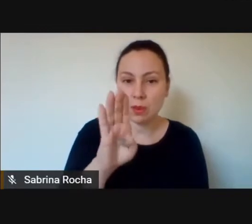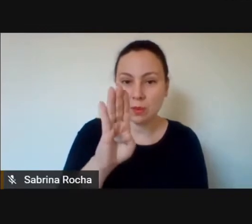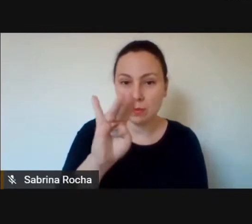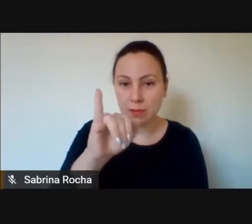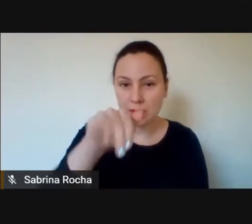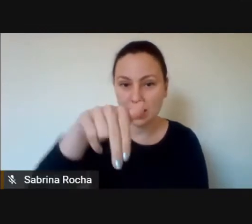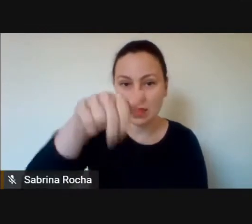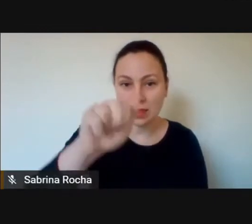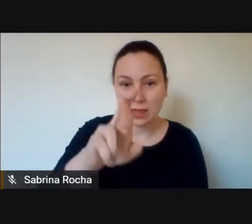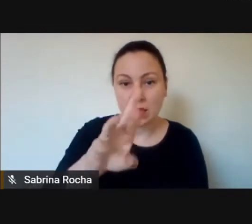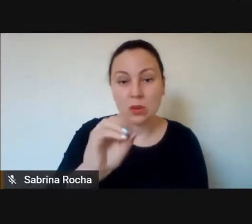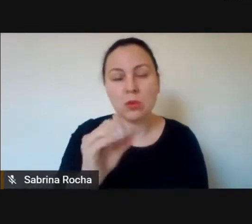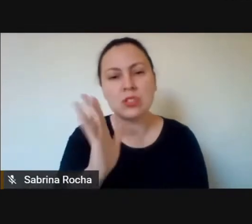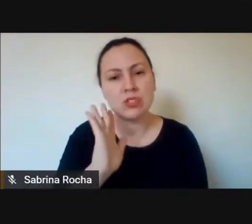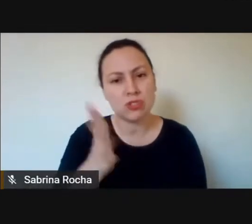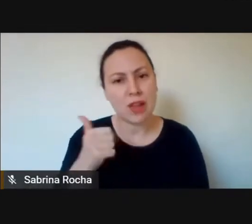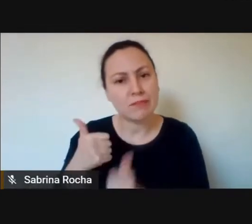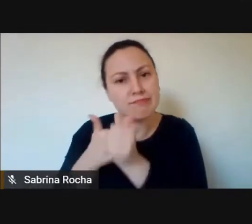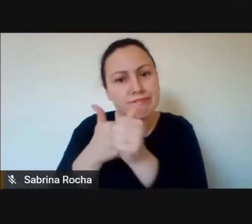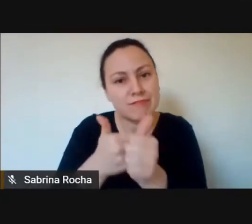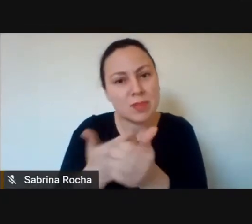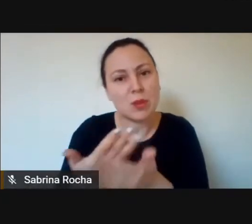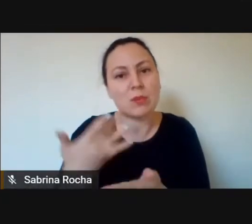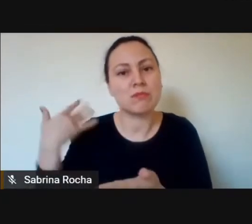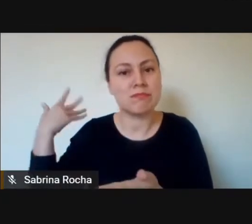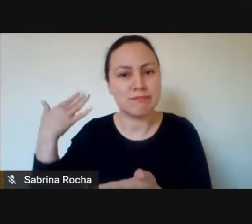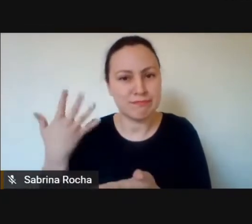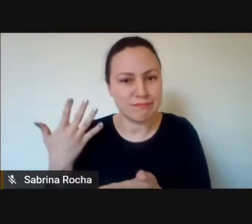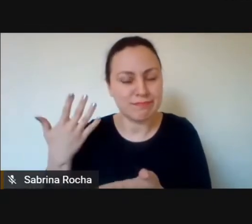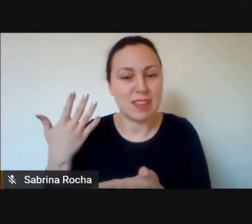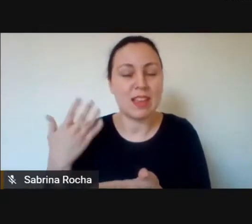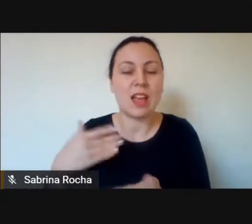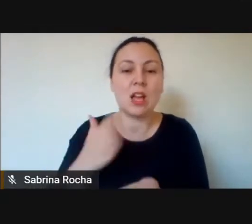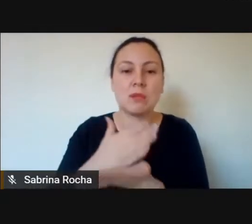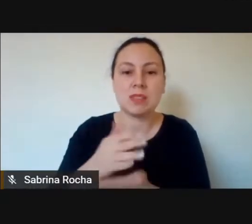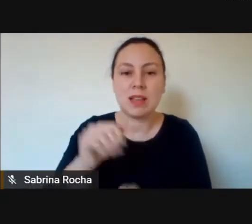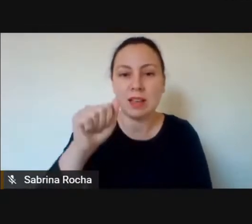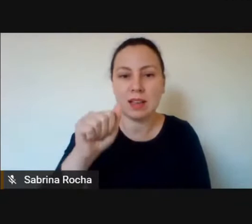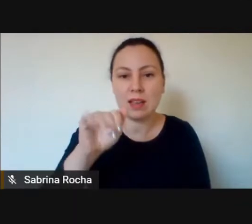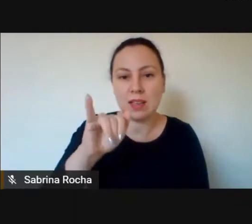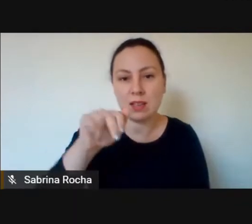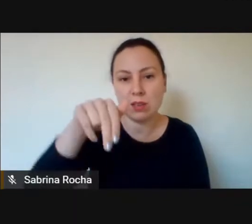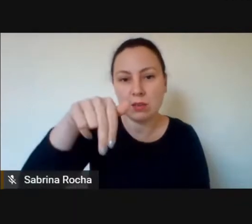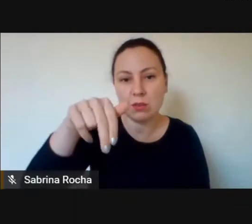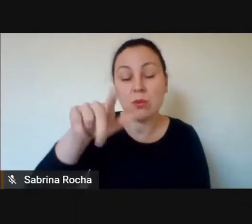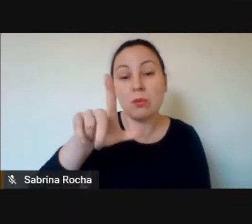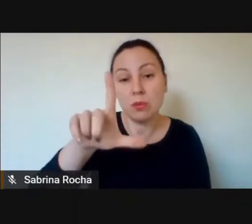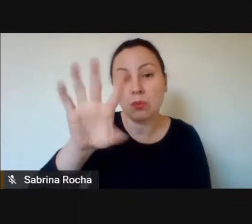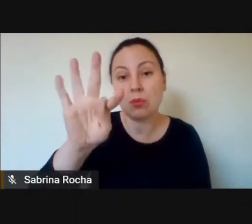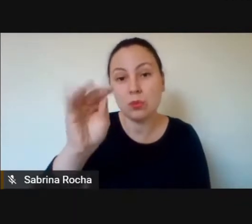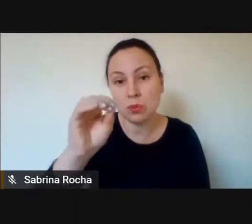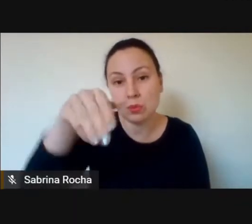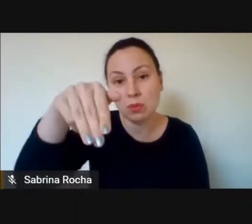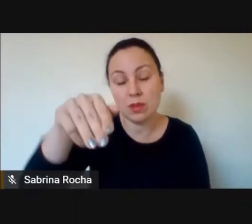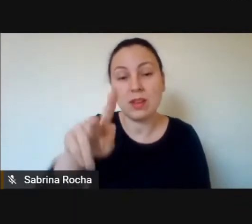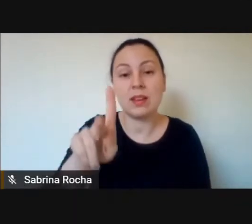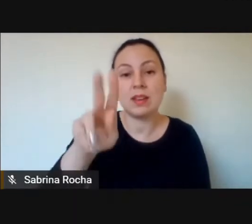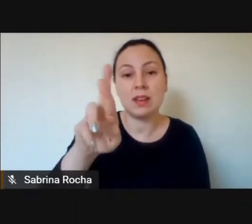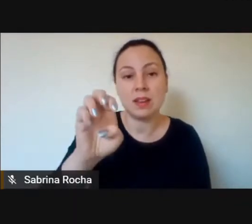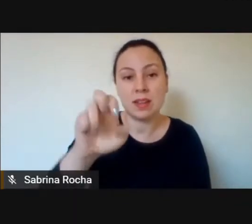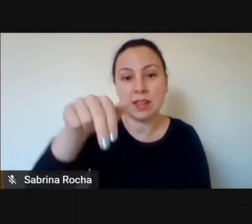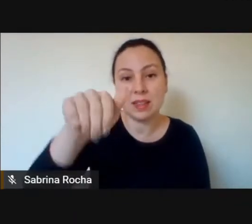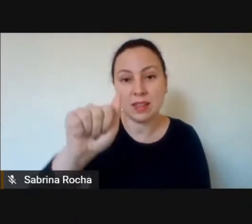nos acompanhando aí, provavelmente desde o início, né? A gente começou com Ailton Krenak falando sobre a potência dos afetos. Na